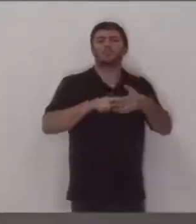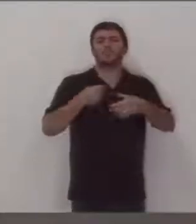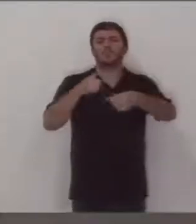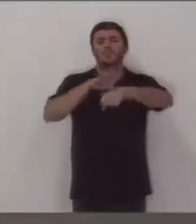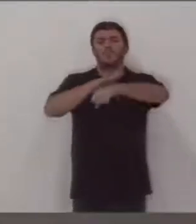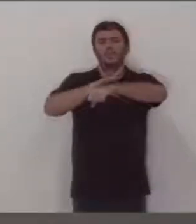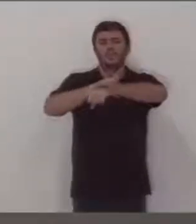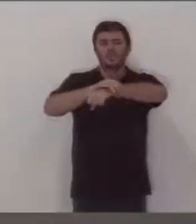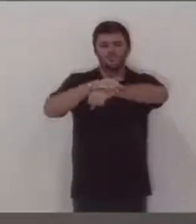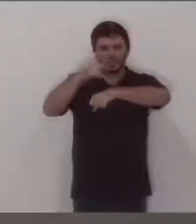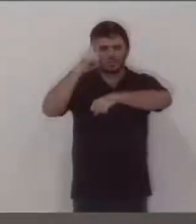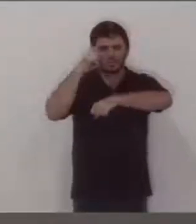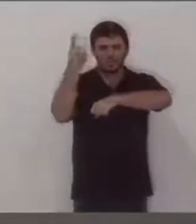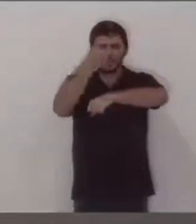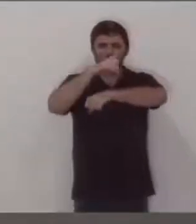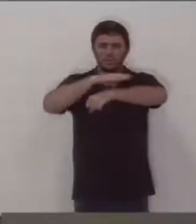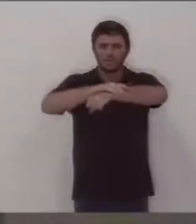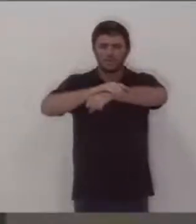como